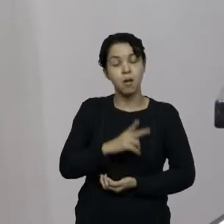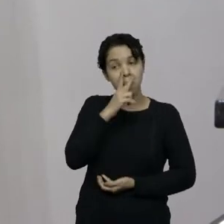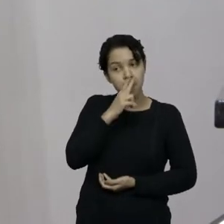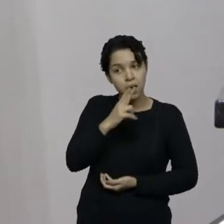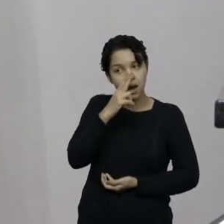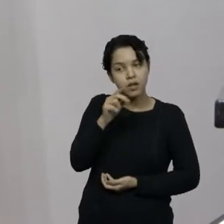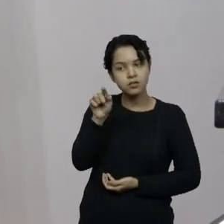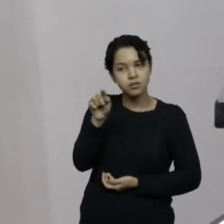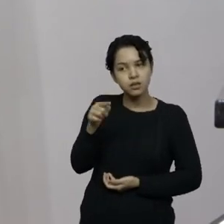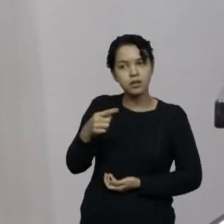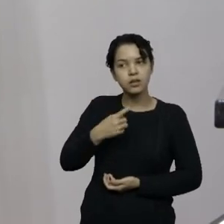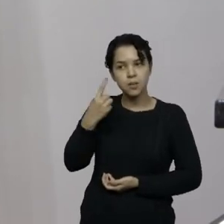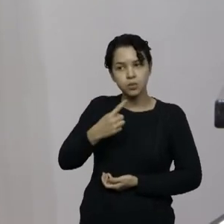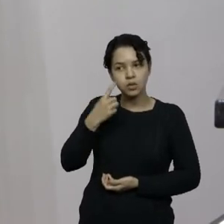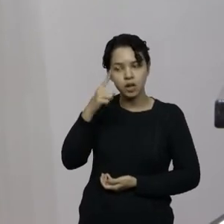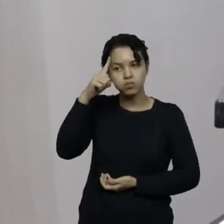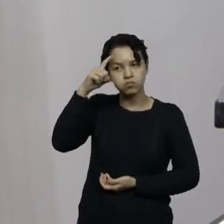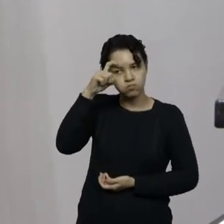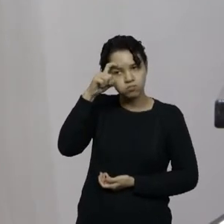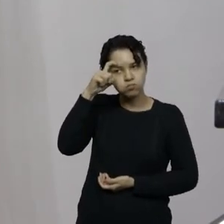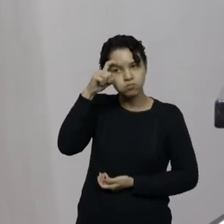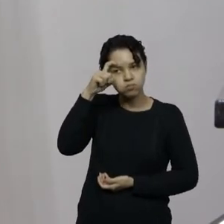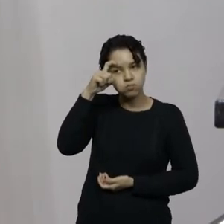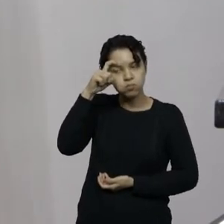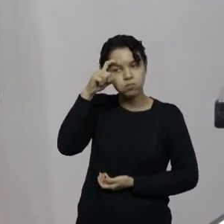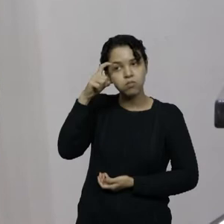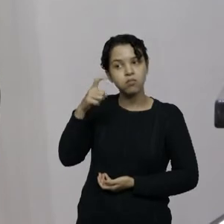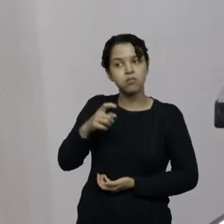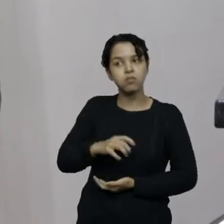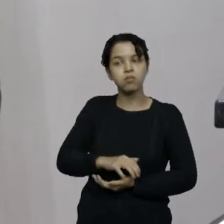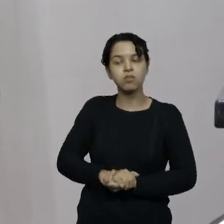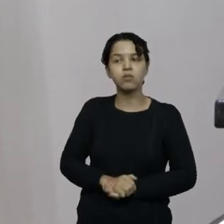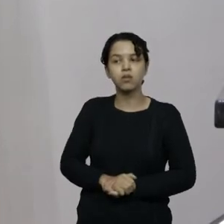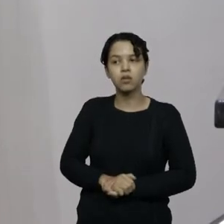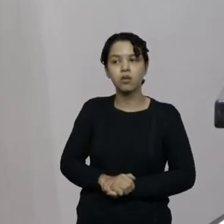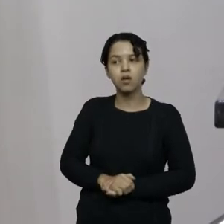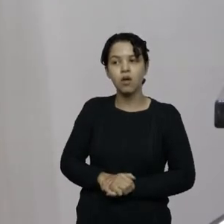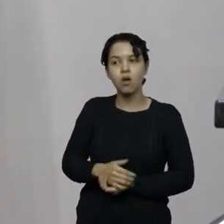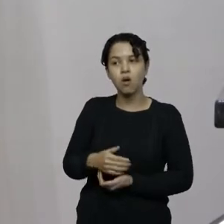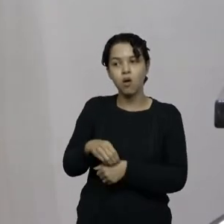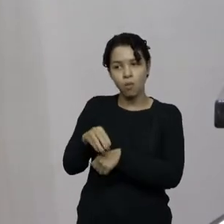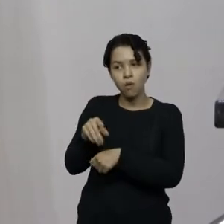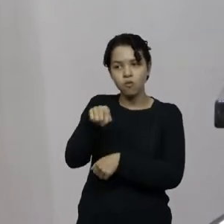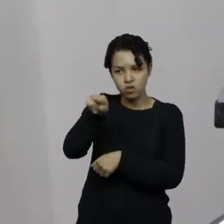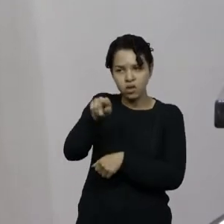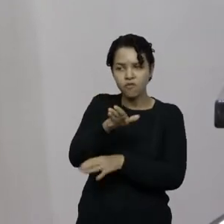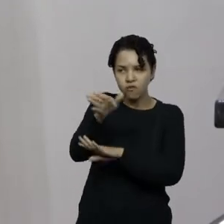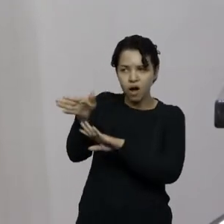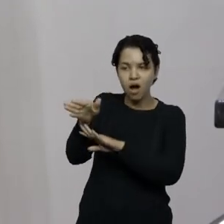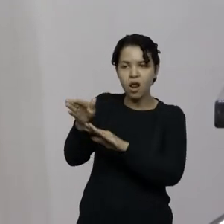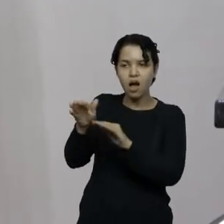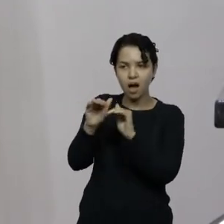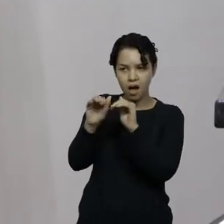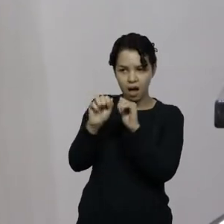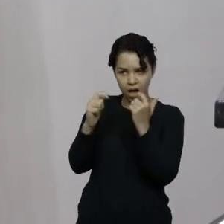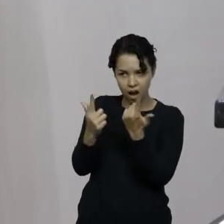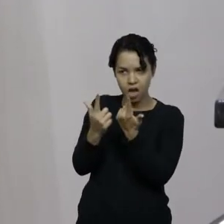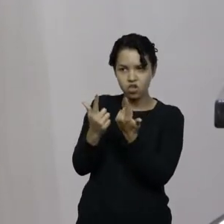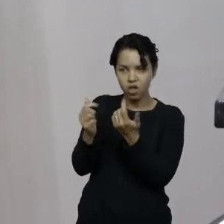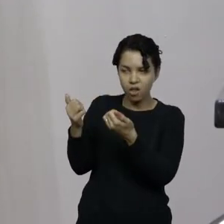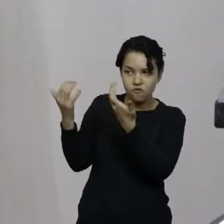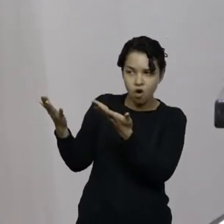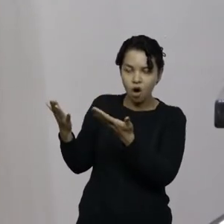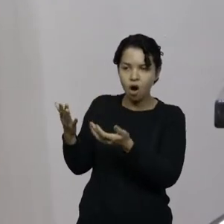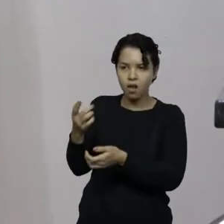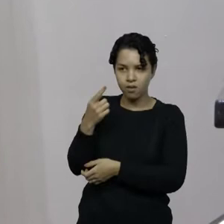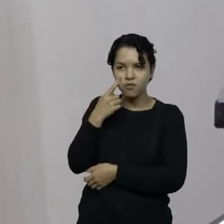Vieira Eu recomendo o senhor sair tá ali fora da Assembleia Legislativa para sentir como